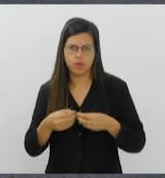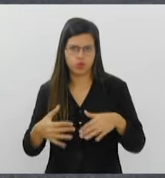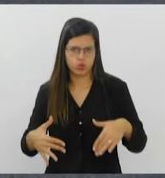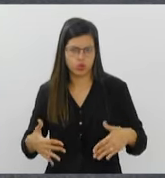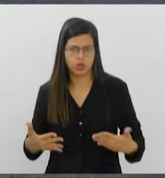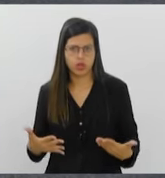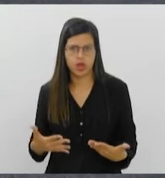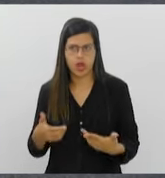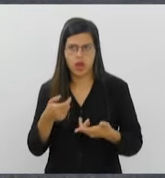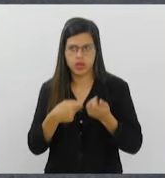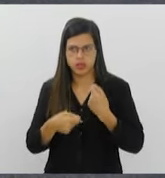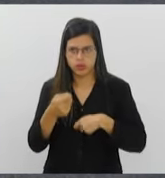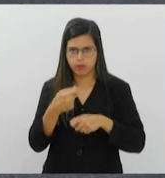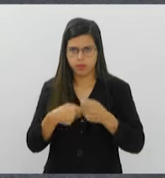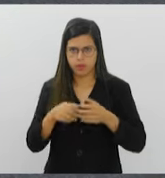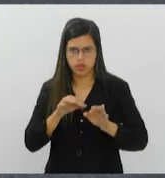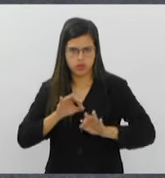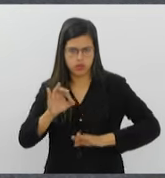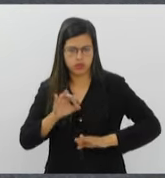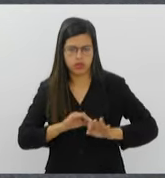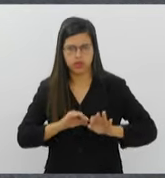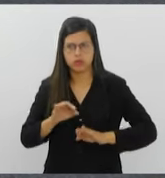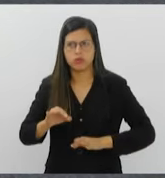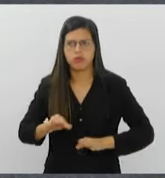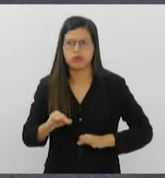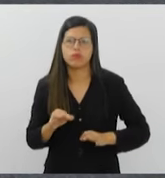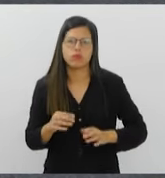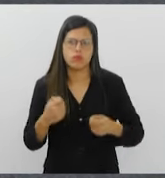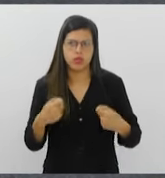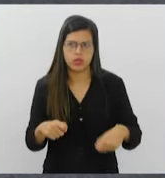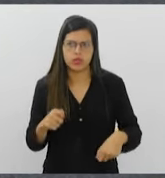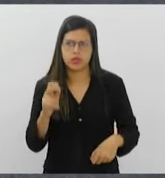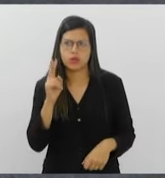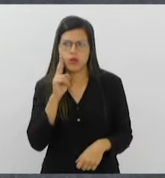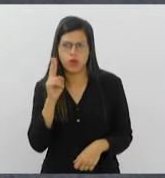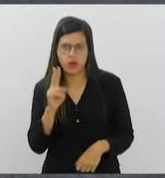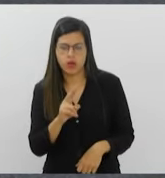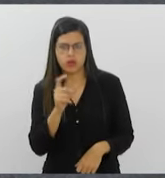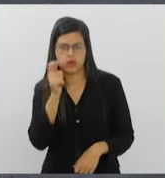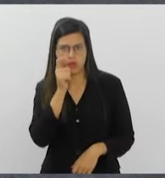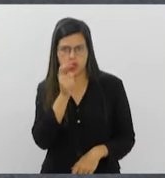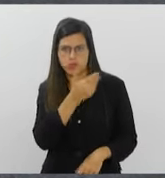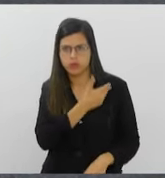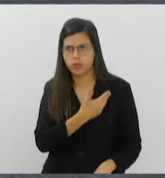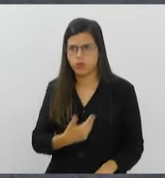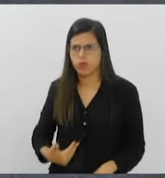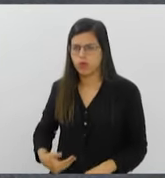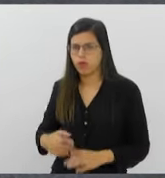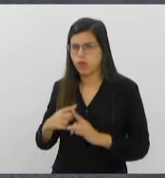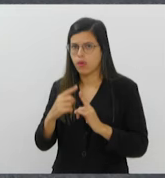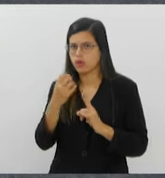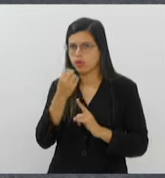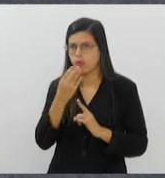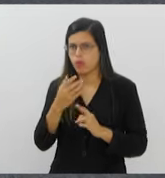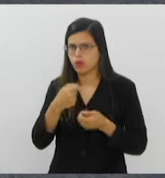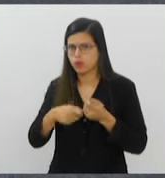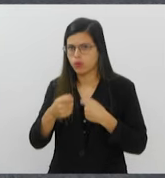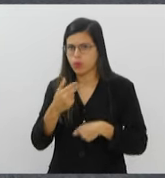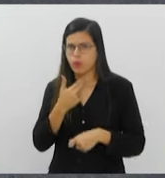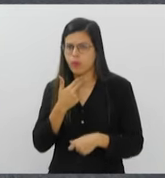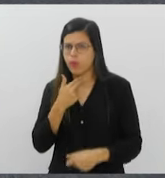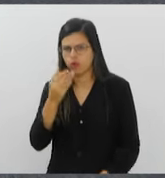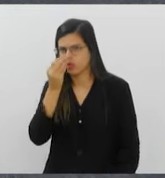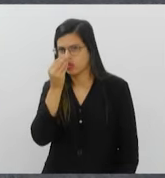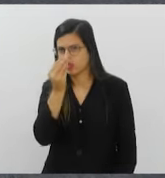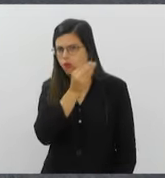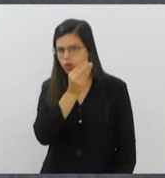a administração, que, claro, né, tem que olhar para o interesse público, mas a boa administração não pode esquecer os seus